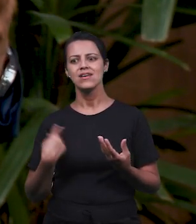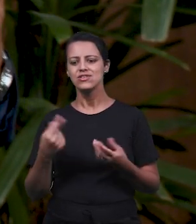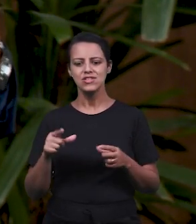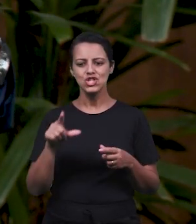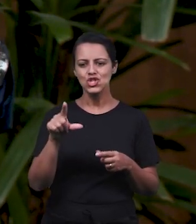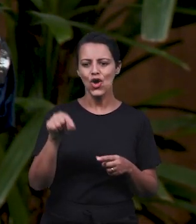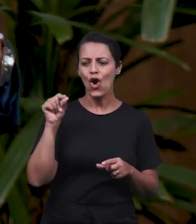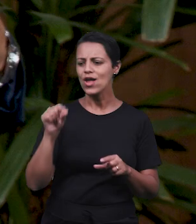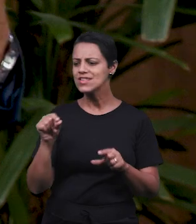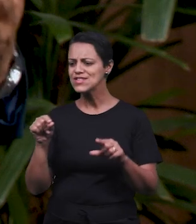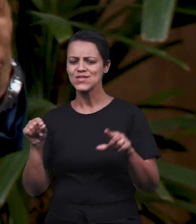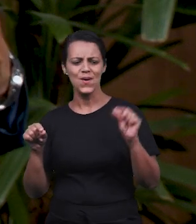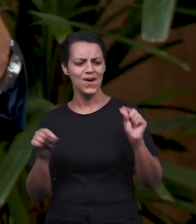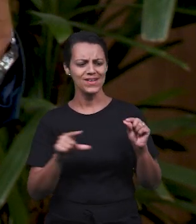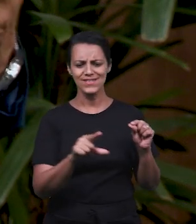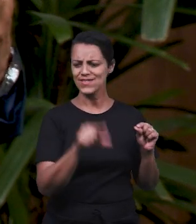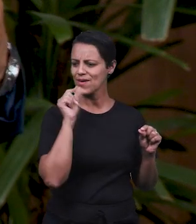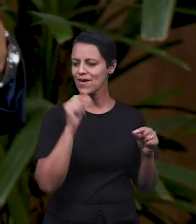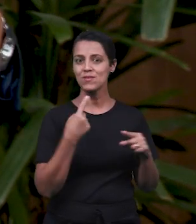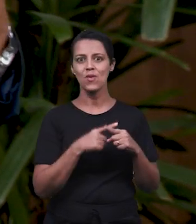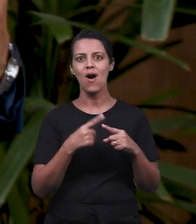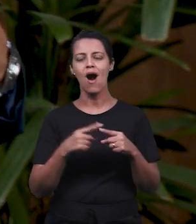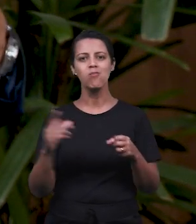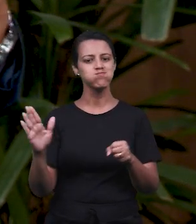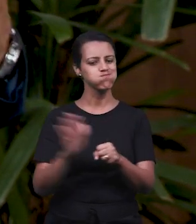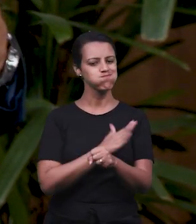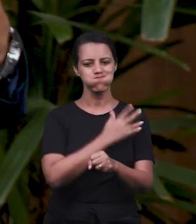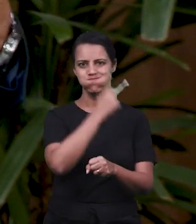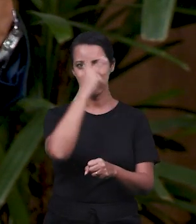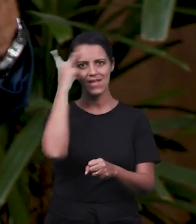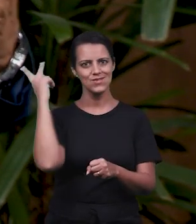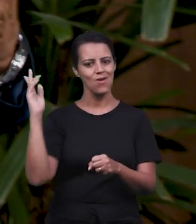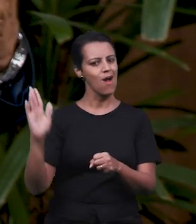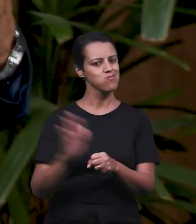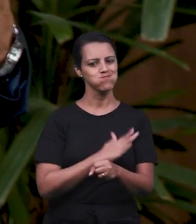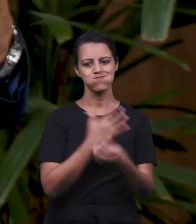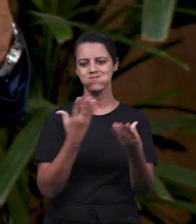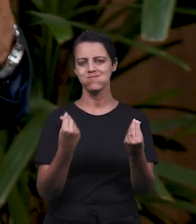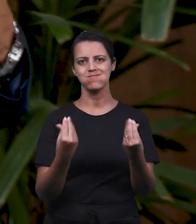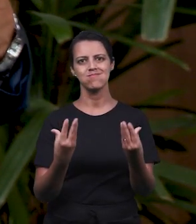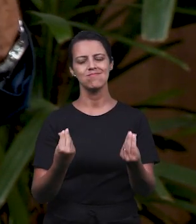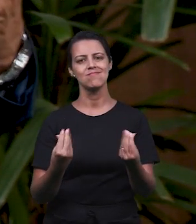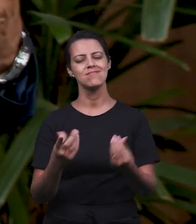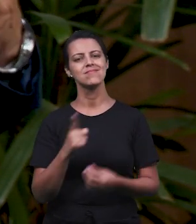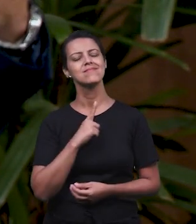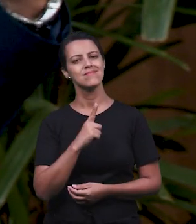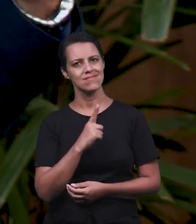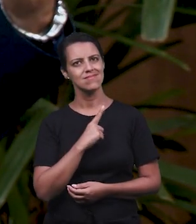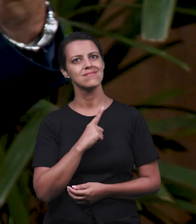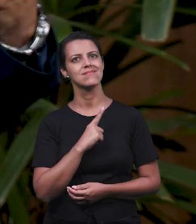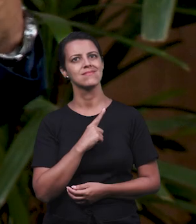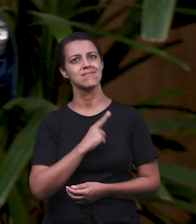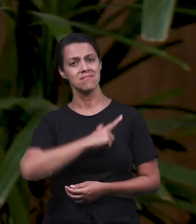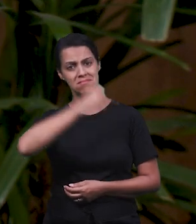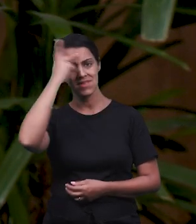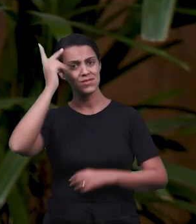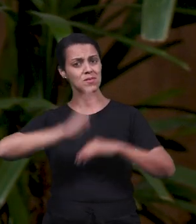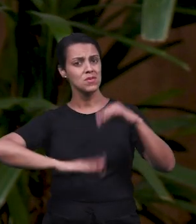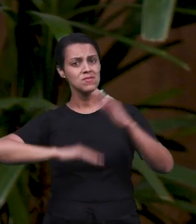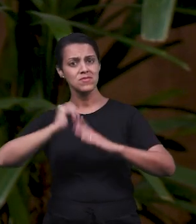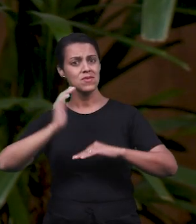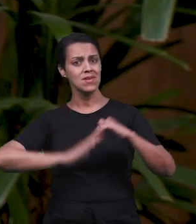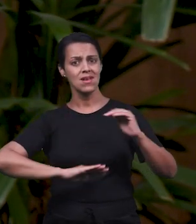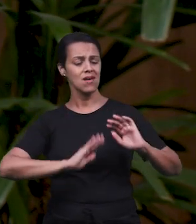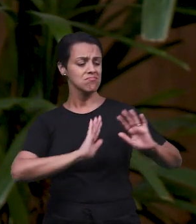seleção, porque o número de voluntários é um número expressivo para realizar. São profissionais que se